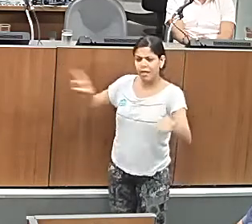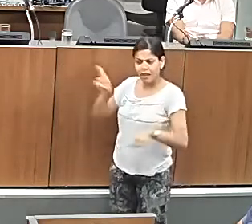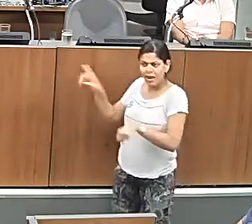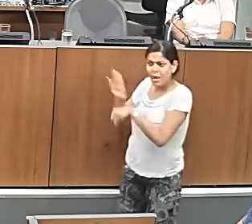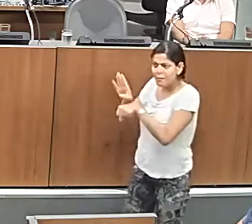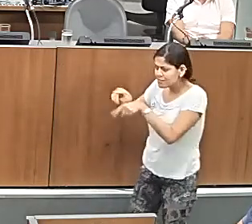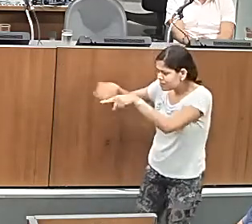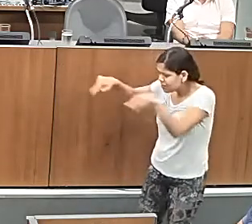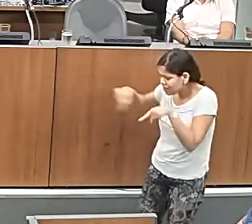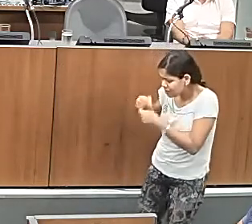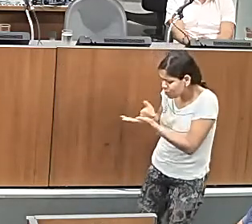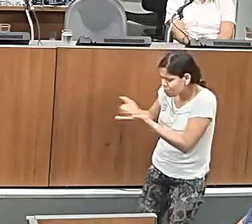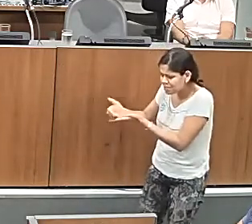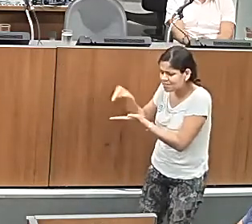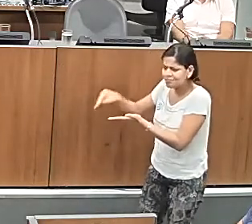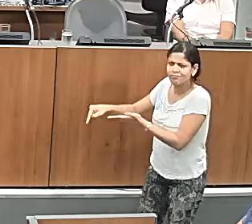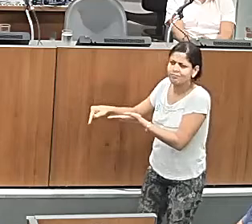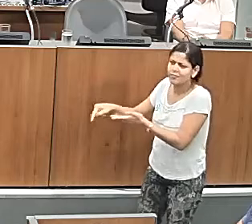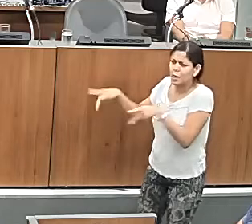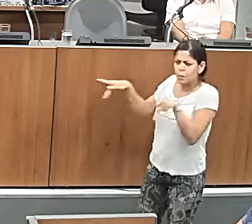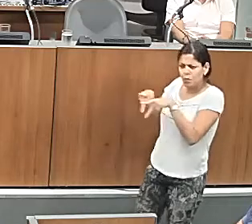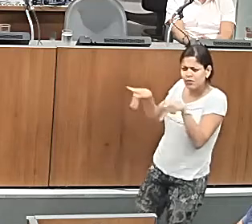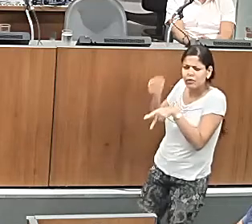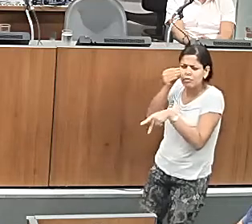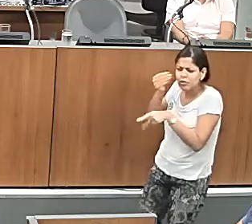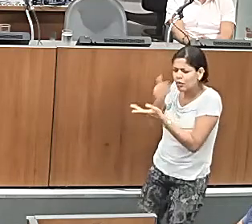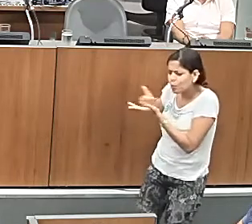bilíngues em Betim, em Contagem.